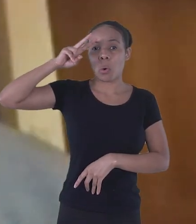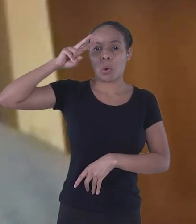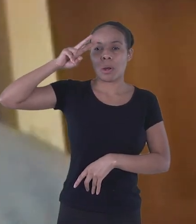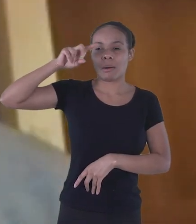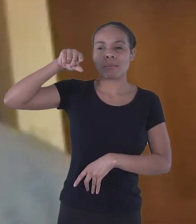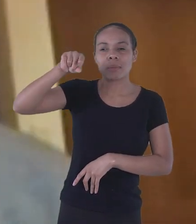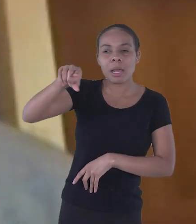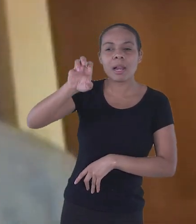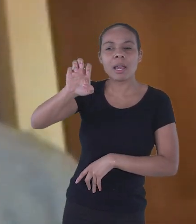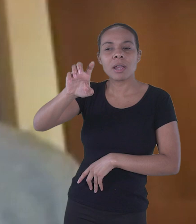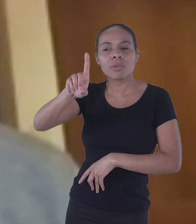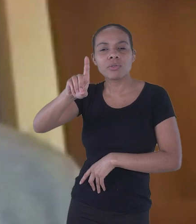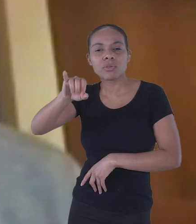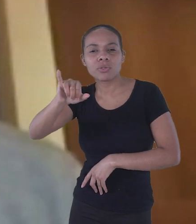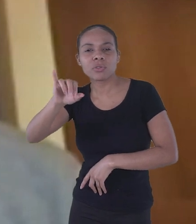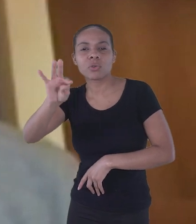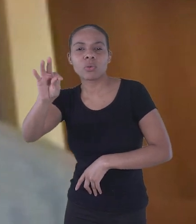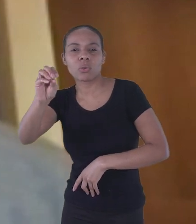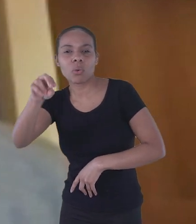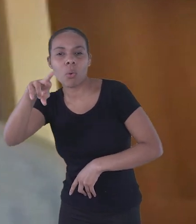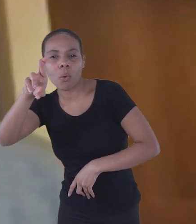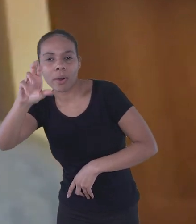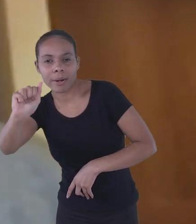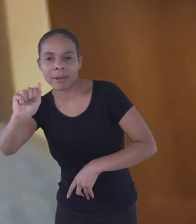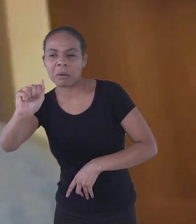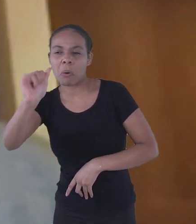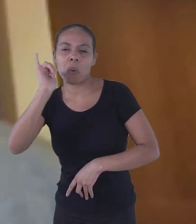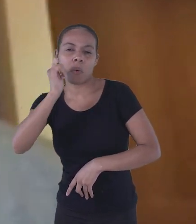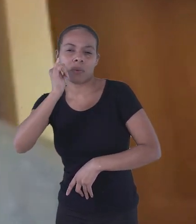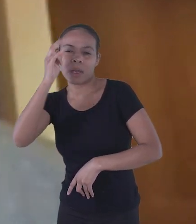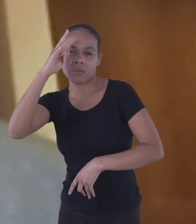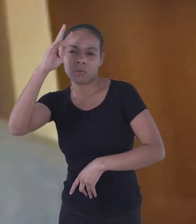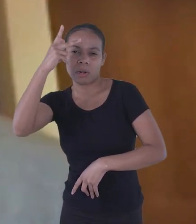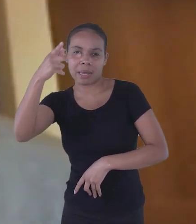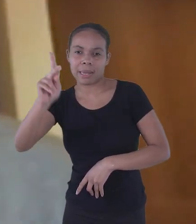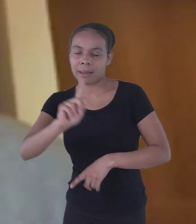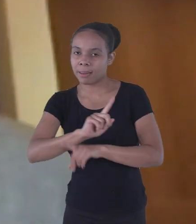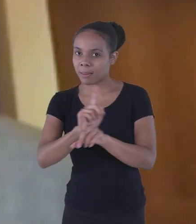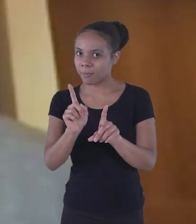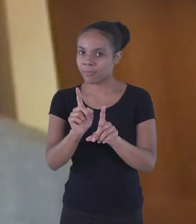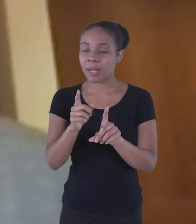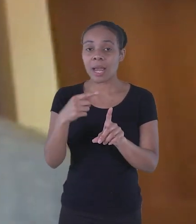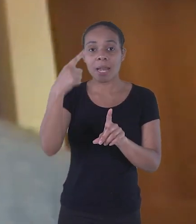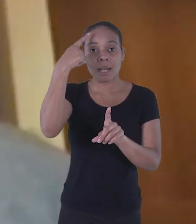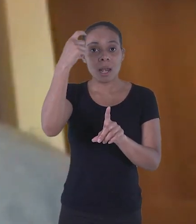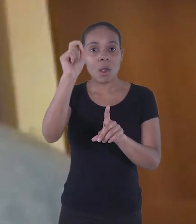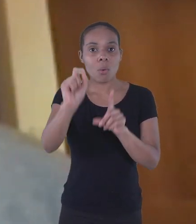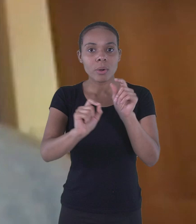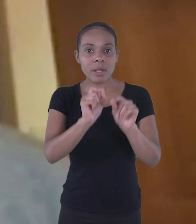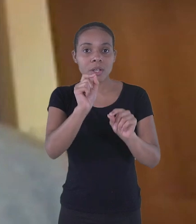X que virou assim assado. Não. A ideia é discutir como que se forma um catálogo.